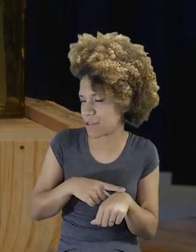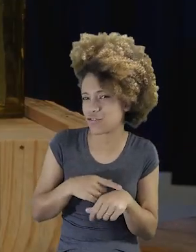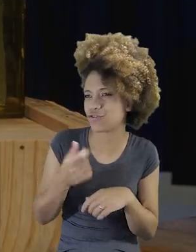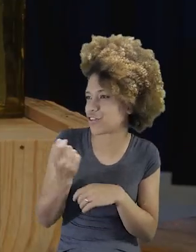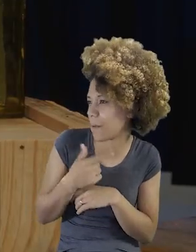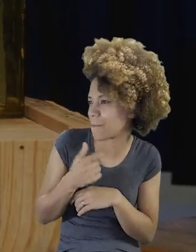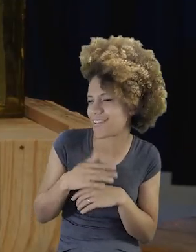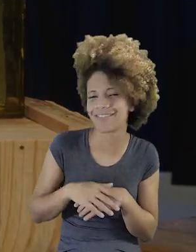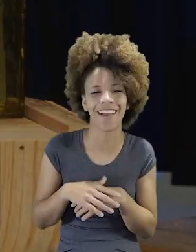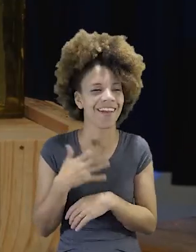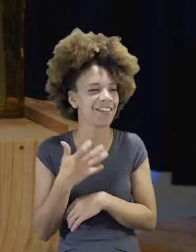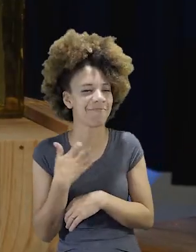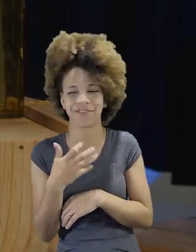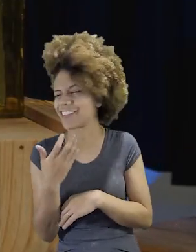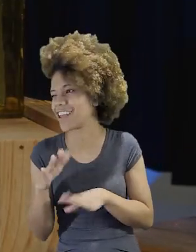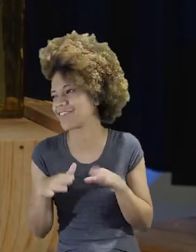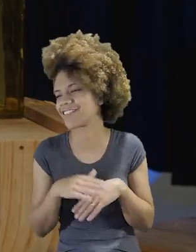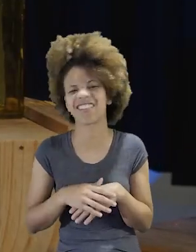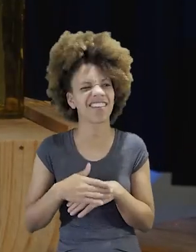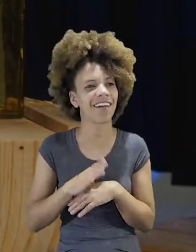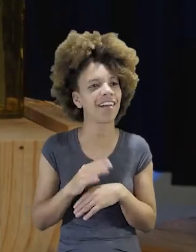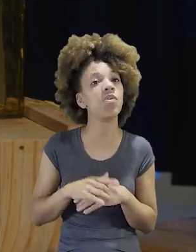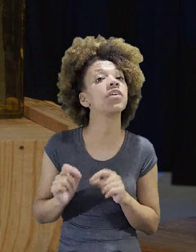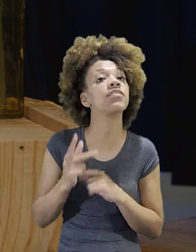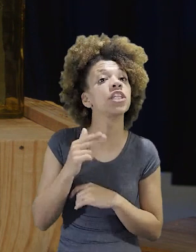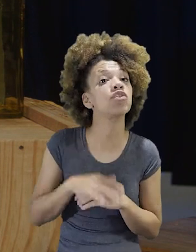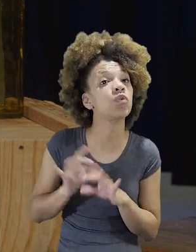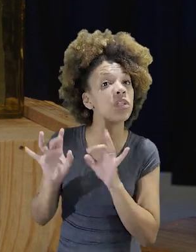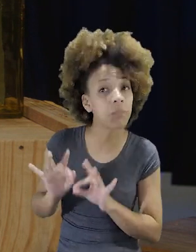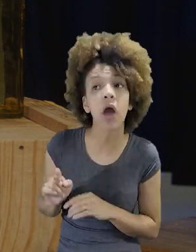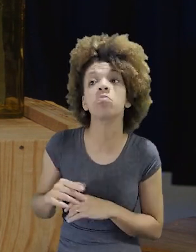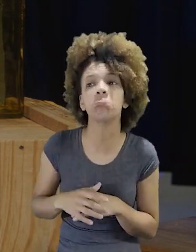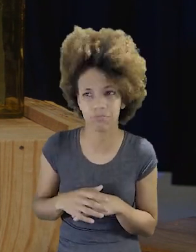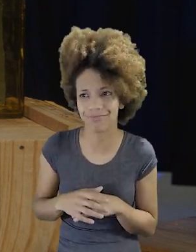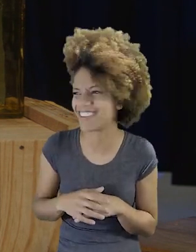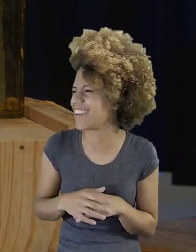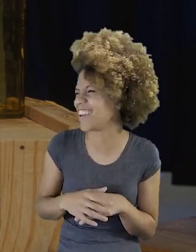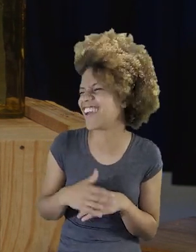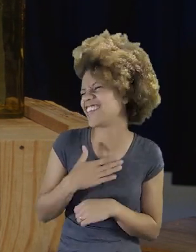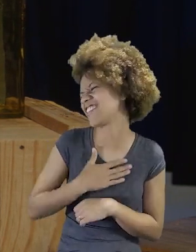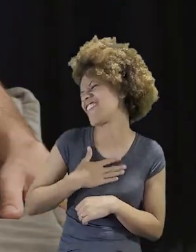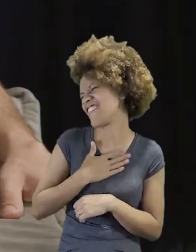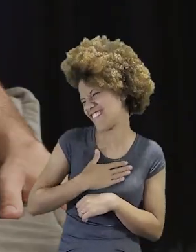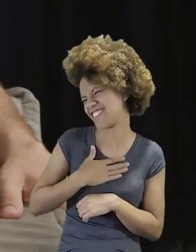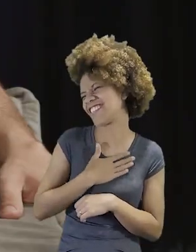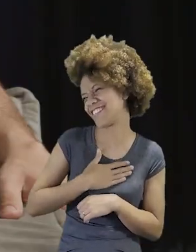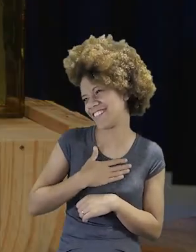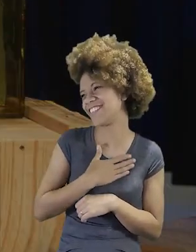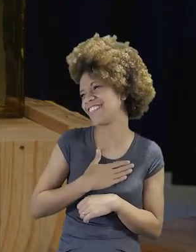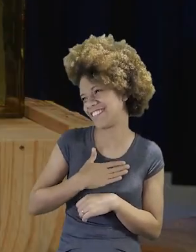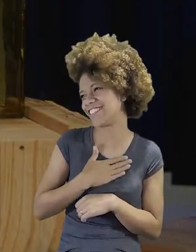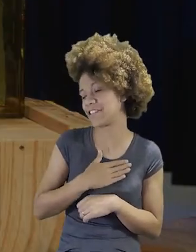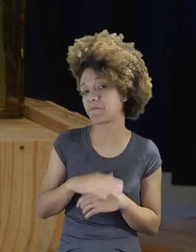tem um tempo de de comédia e ele se amarra ele manda tipo ah que que você achou do especial do fulano tá ligado ele